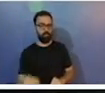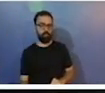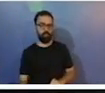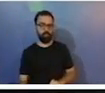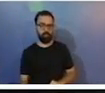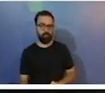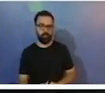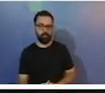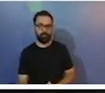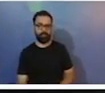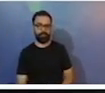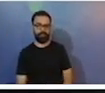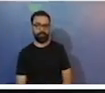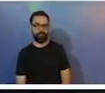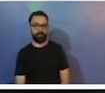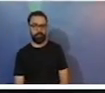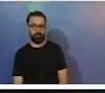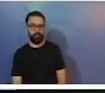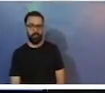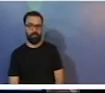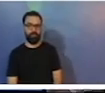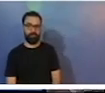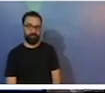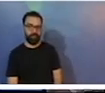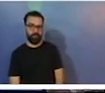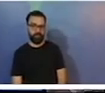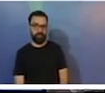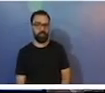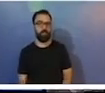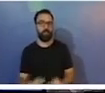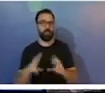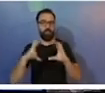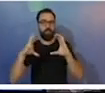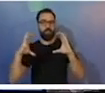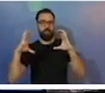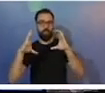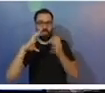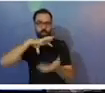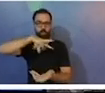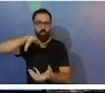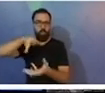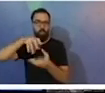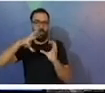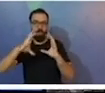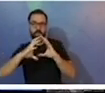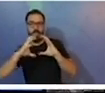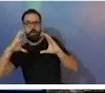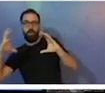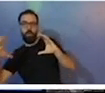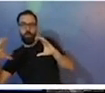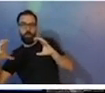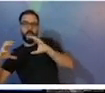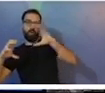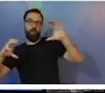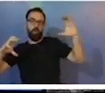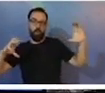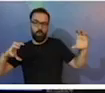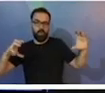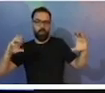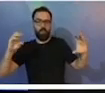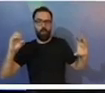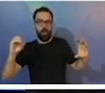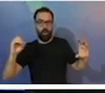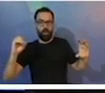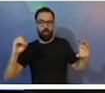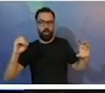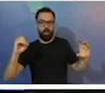vê a indicação do zerinho, que divide o globo em hemisfério ocidental, tá? Nós